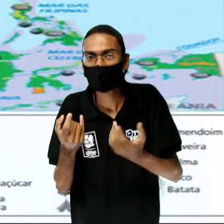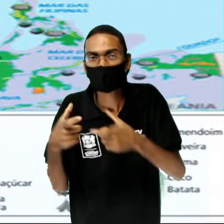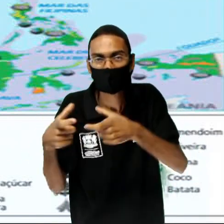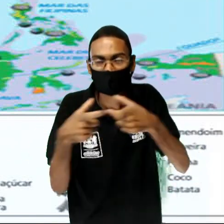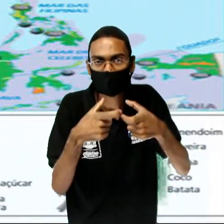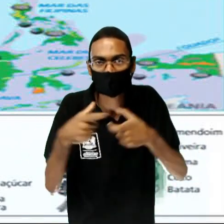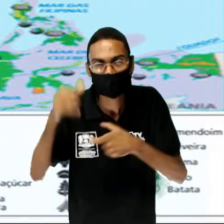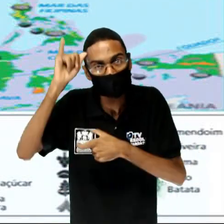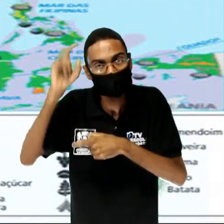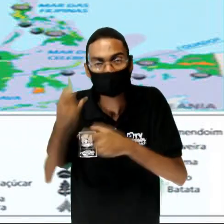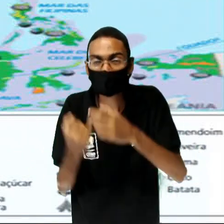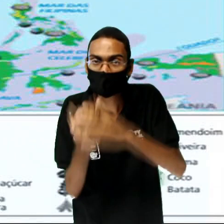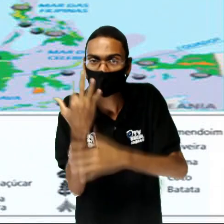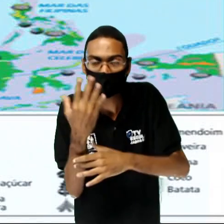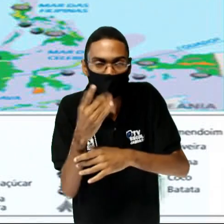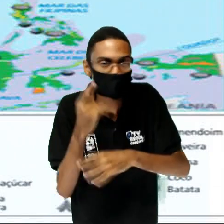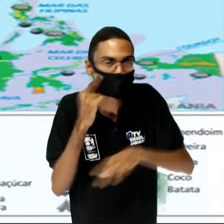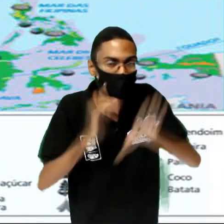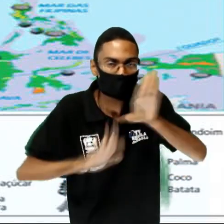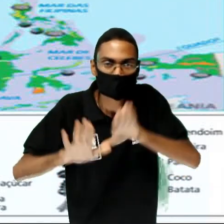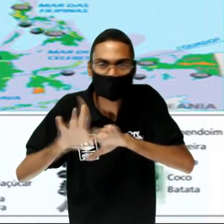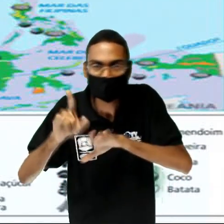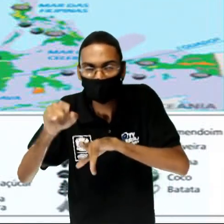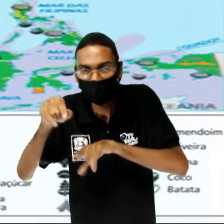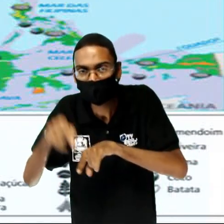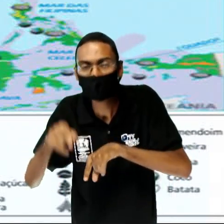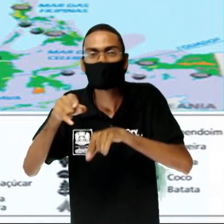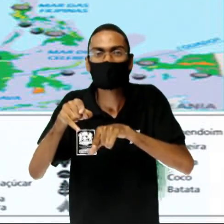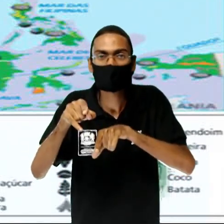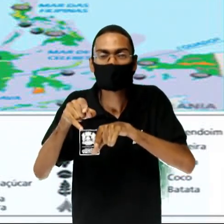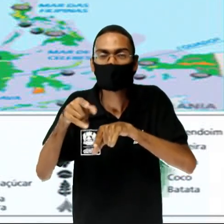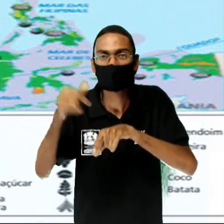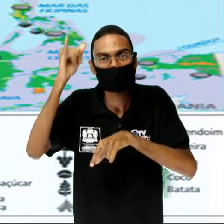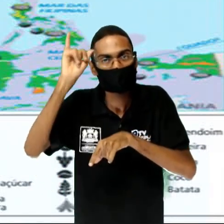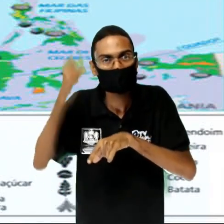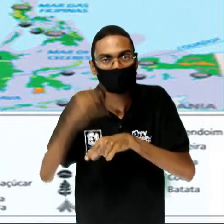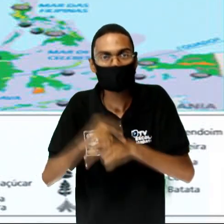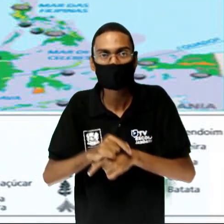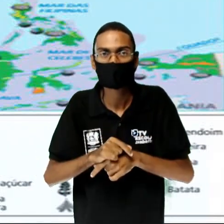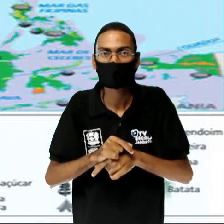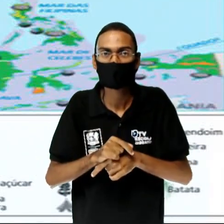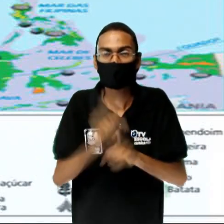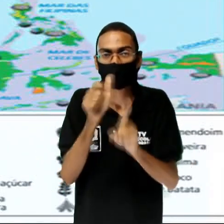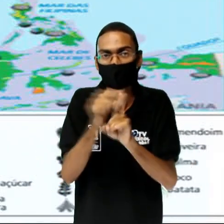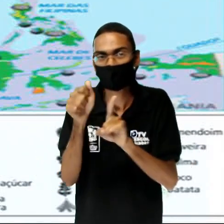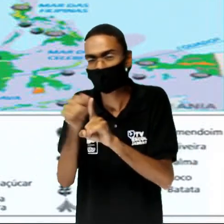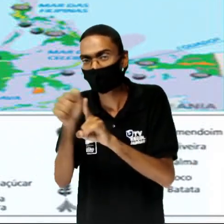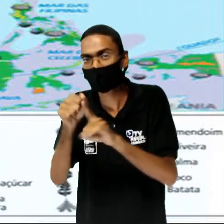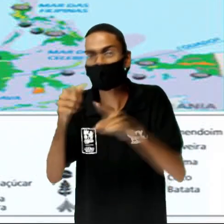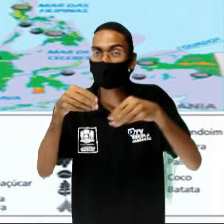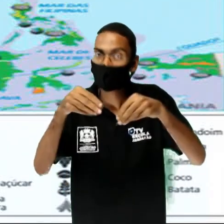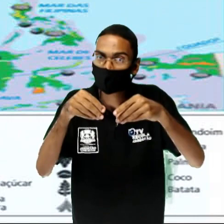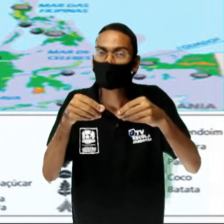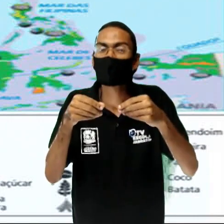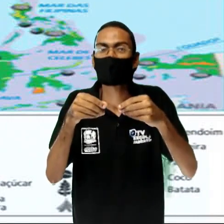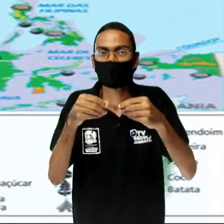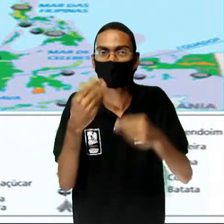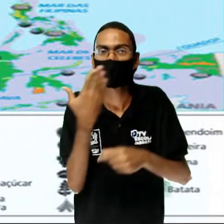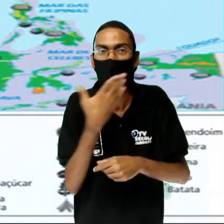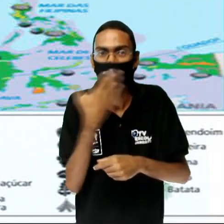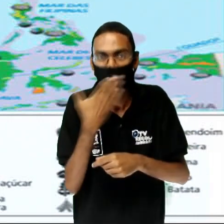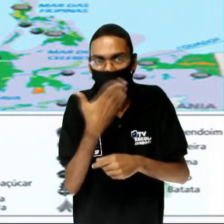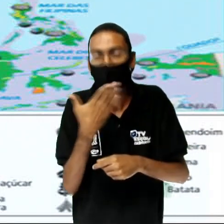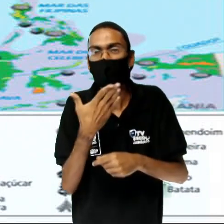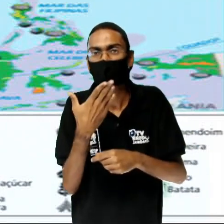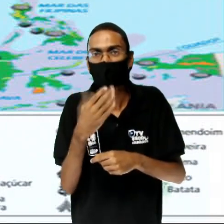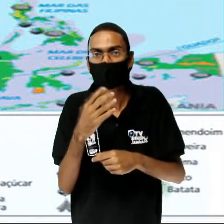e a gente tem os diversos cultivos, por exemplo, milho, o trigo, o arroz, a cana-de-açúcar, beterraba açucareira,